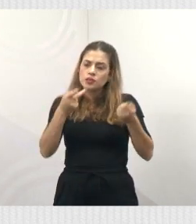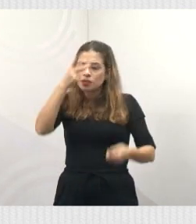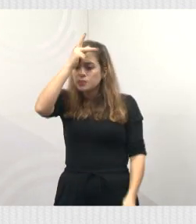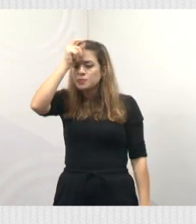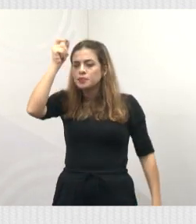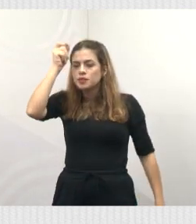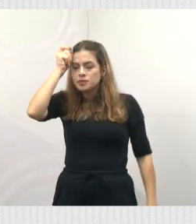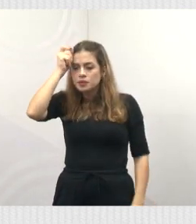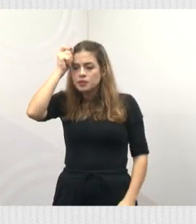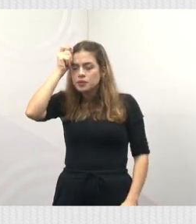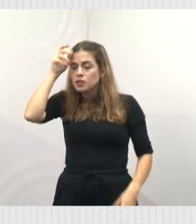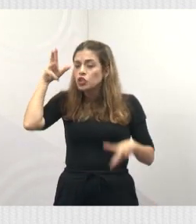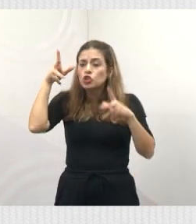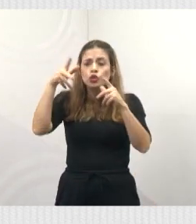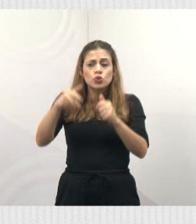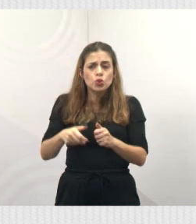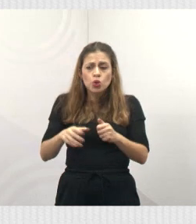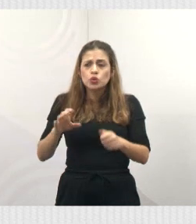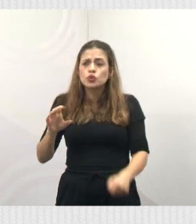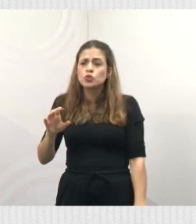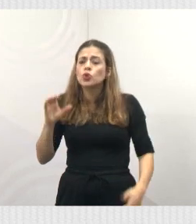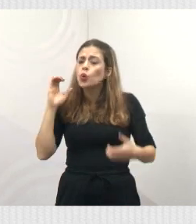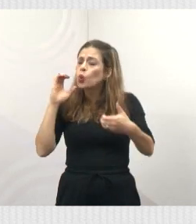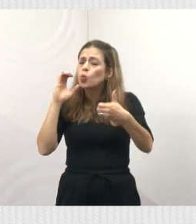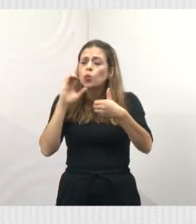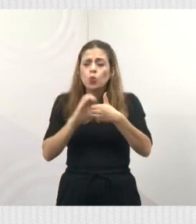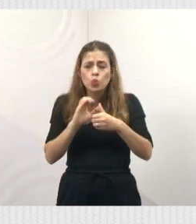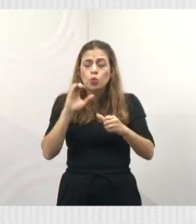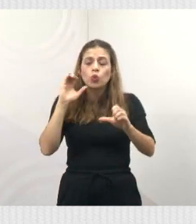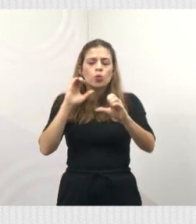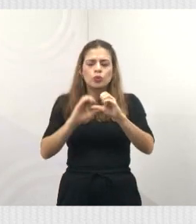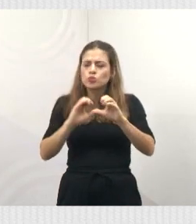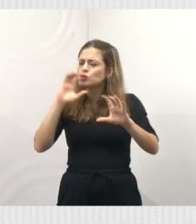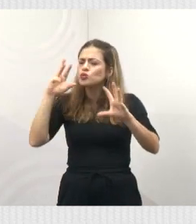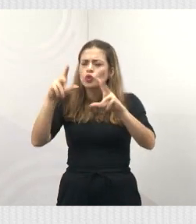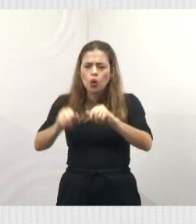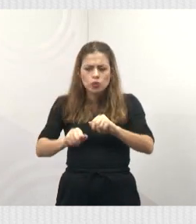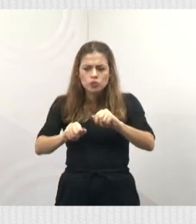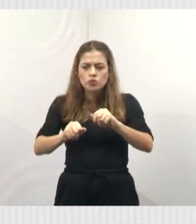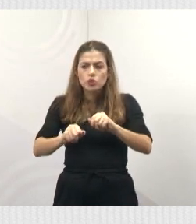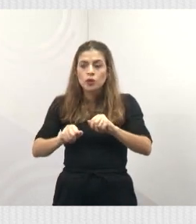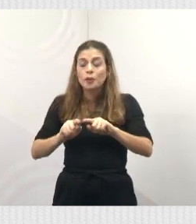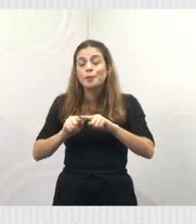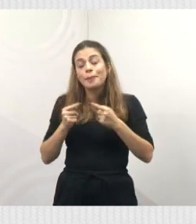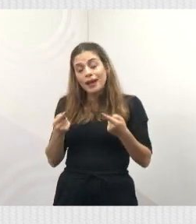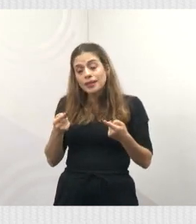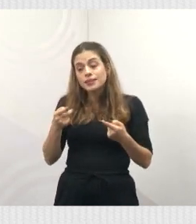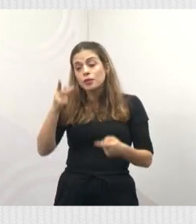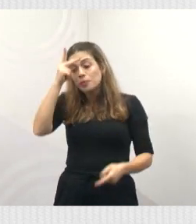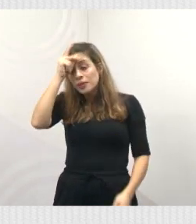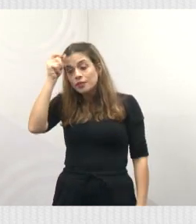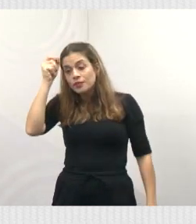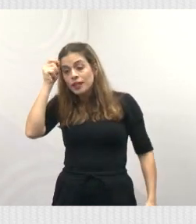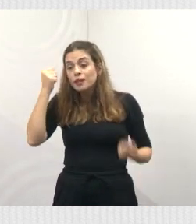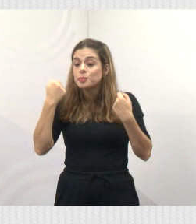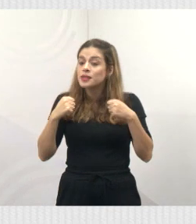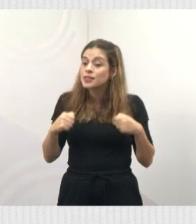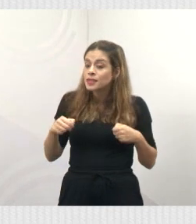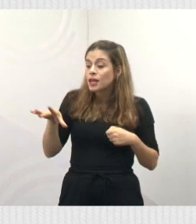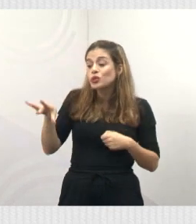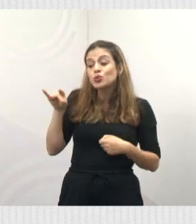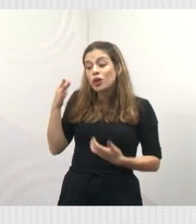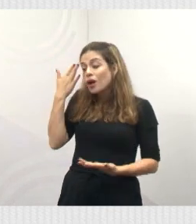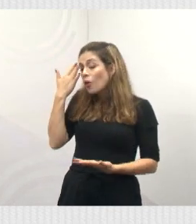servidores efetivos, concursados. Mas é o prefeito que escolhe. É o prefeito que tem que ter essa relação de confiança,